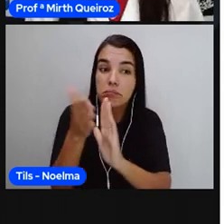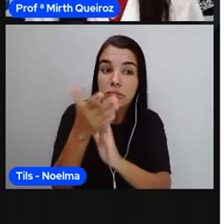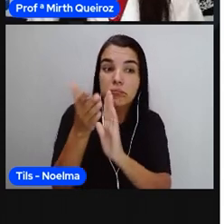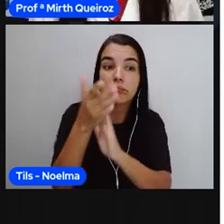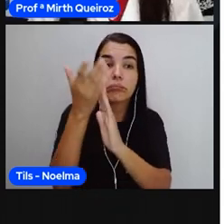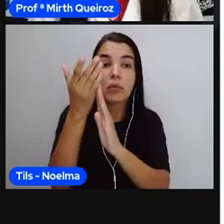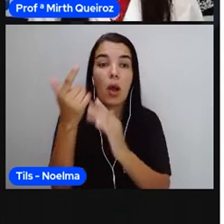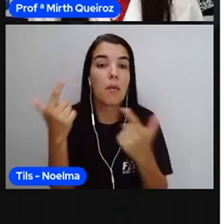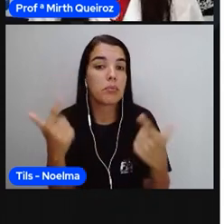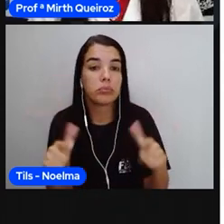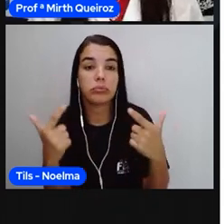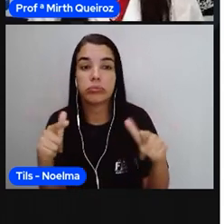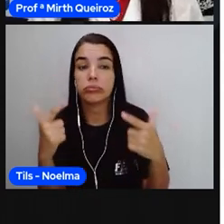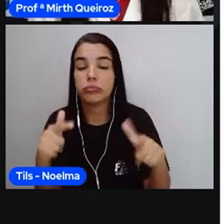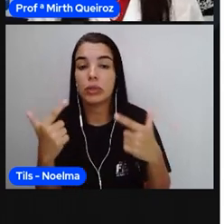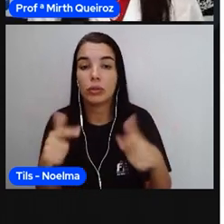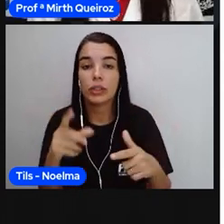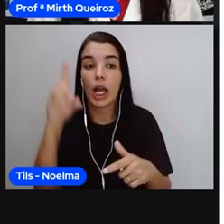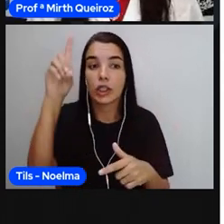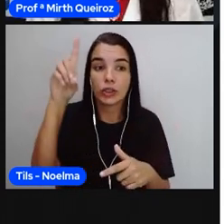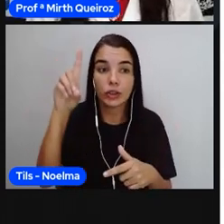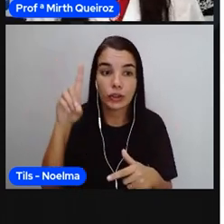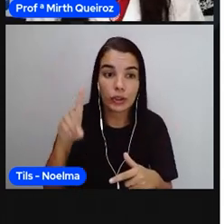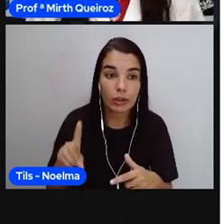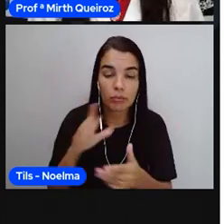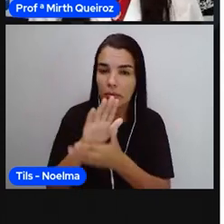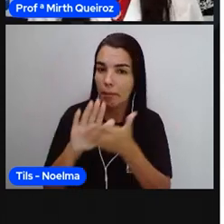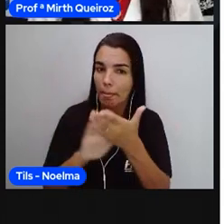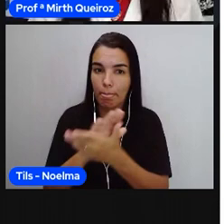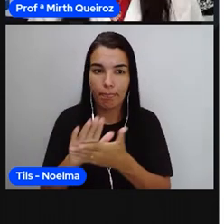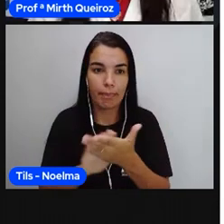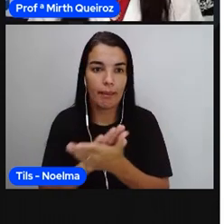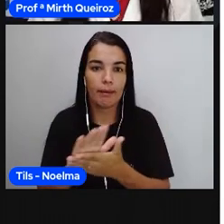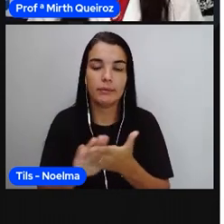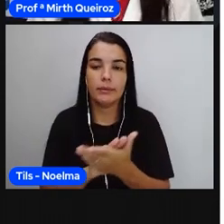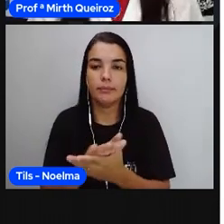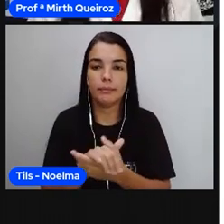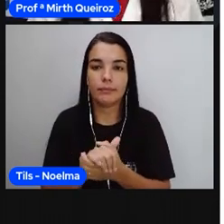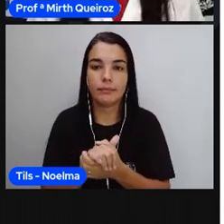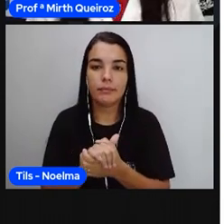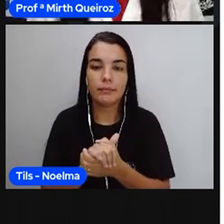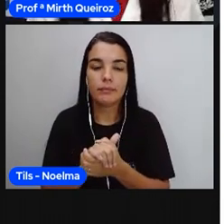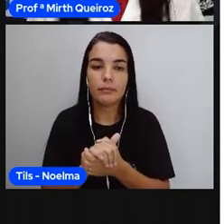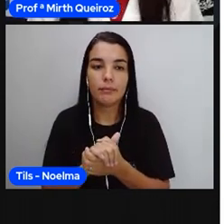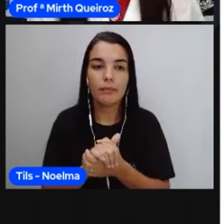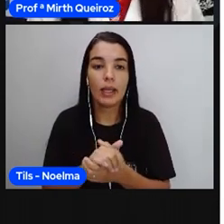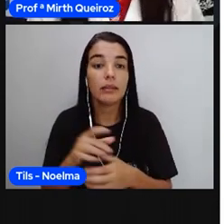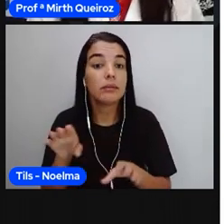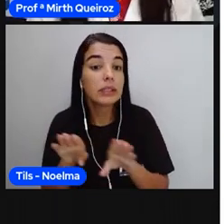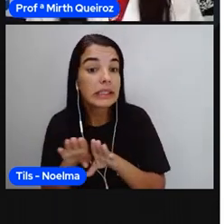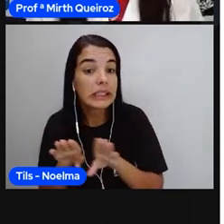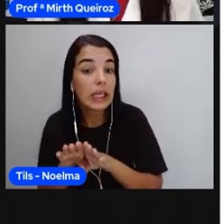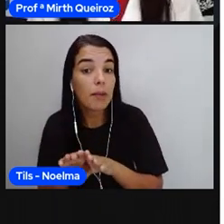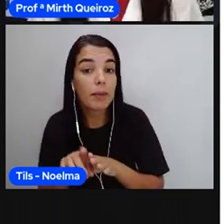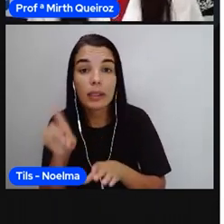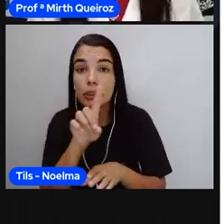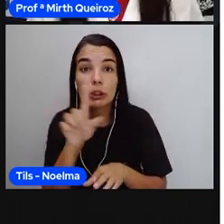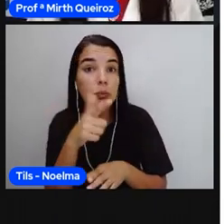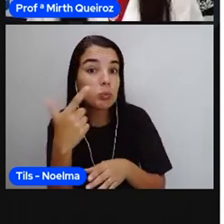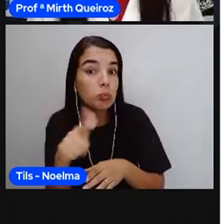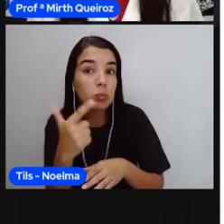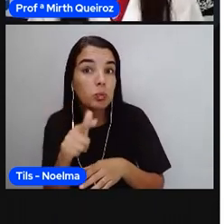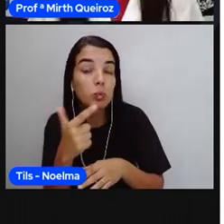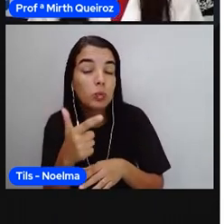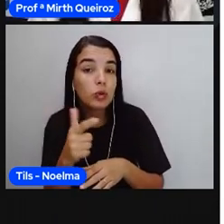Como escravos americanos, que eram os chamados de crioulos. Eles também não tinham infância, não